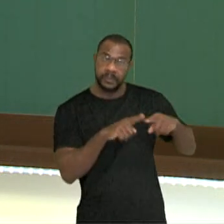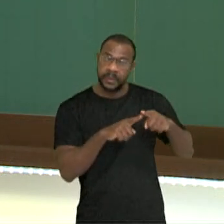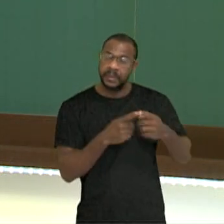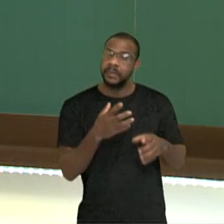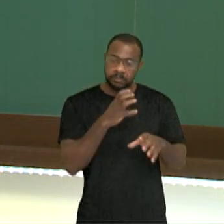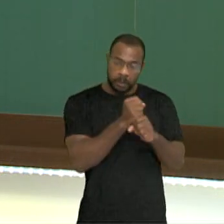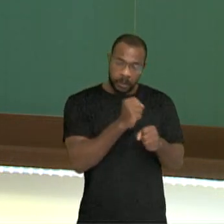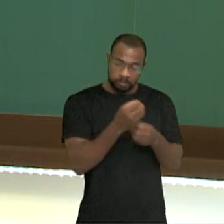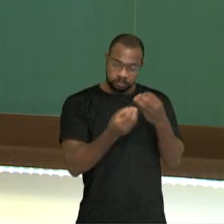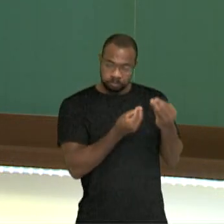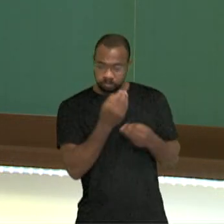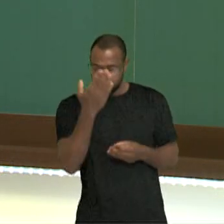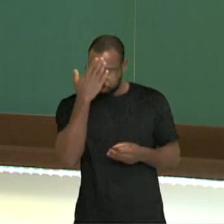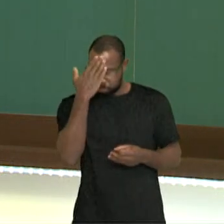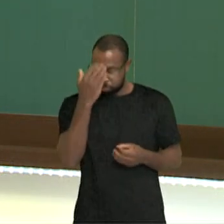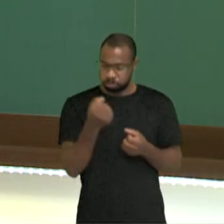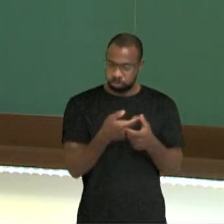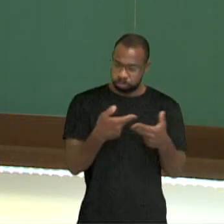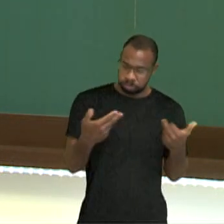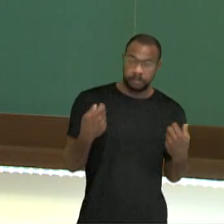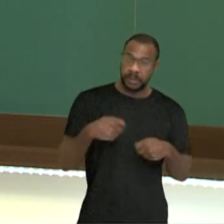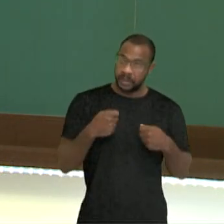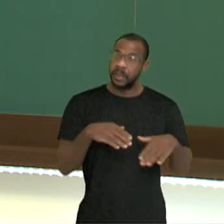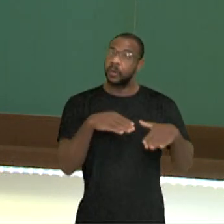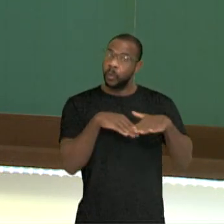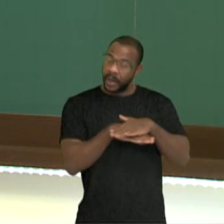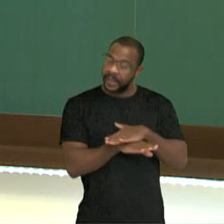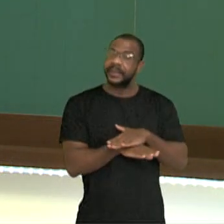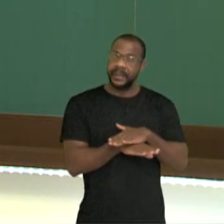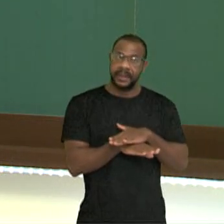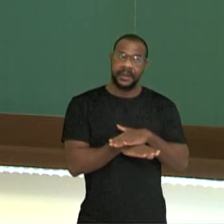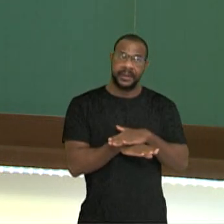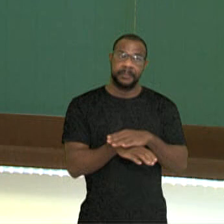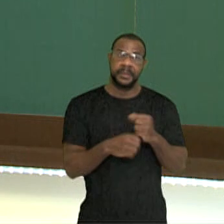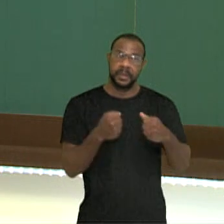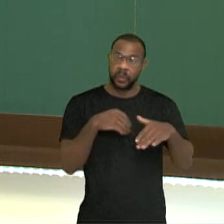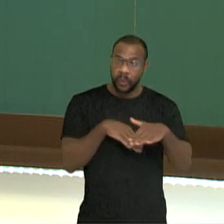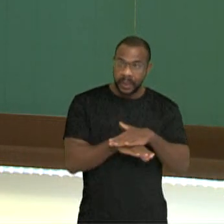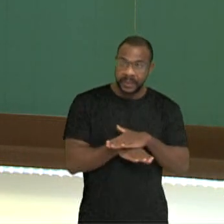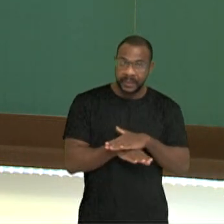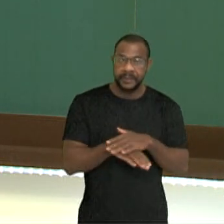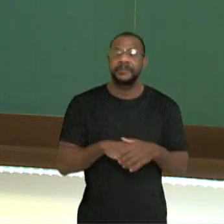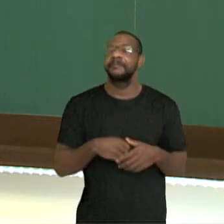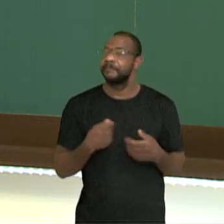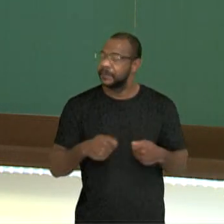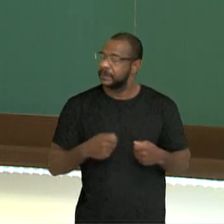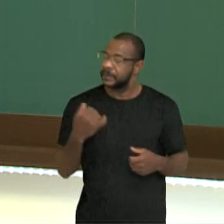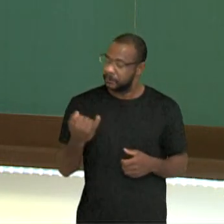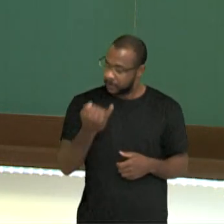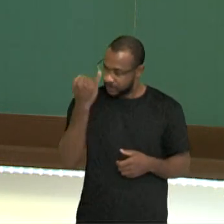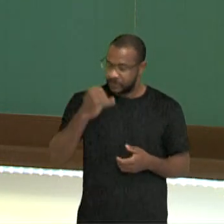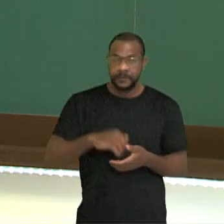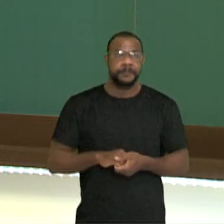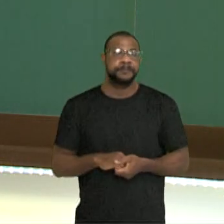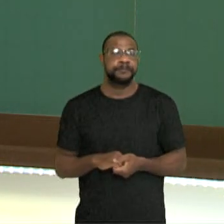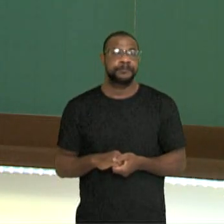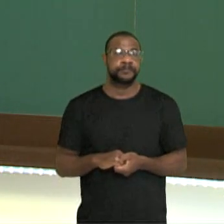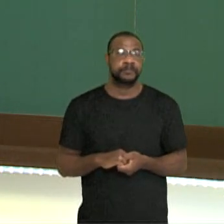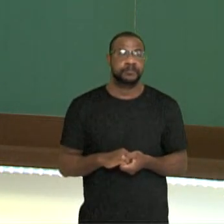orçamento a gente tem que guardar uma parte dele, o método 50, 30, 20 que a gente já conhece, que 20% a gente tem